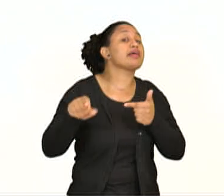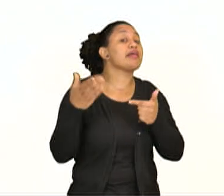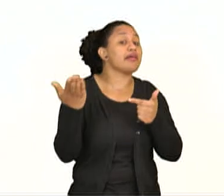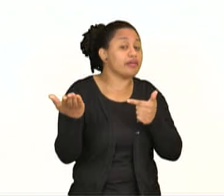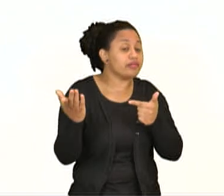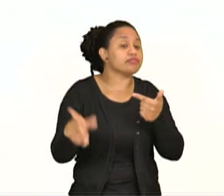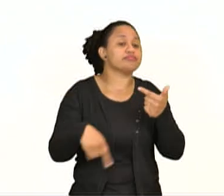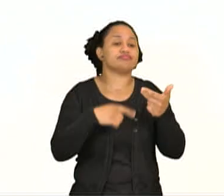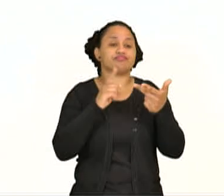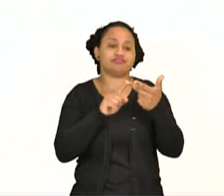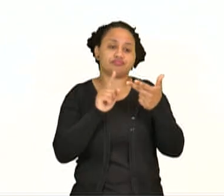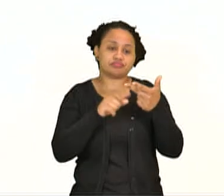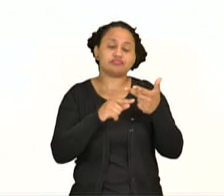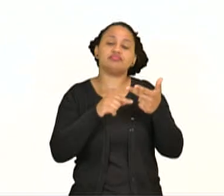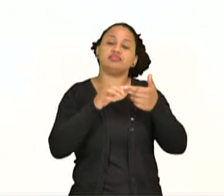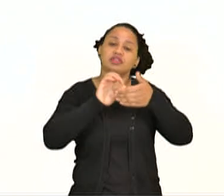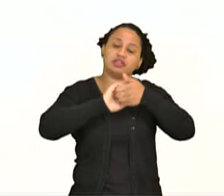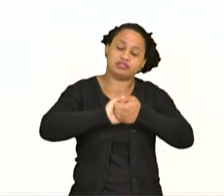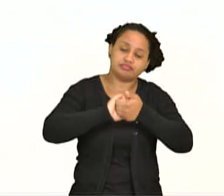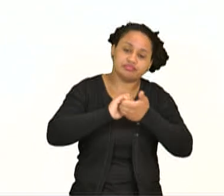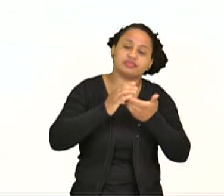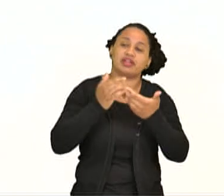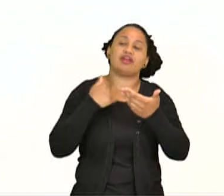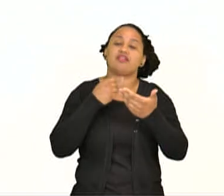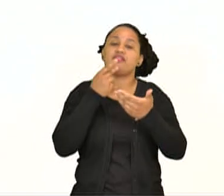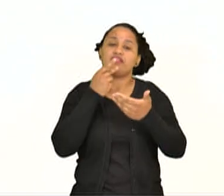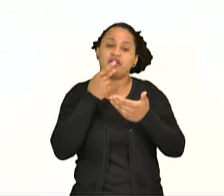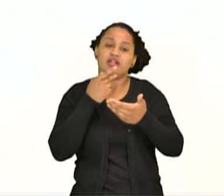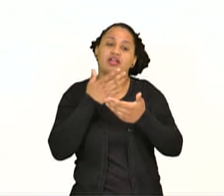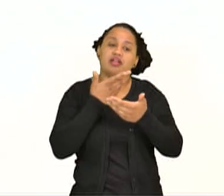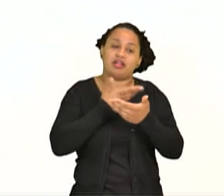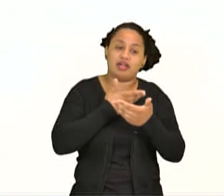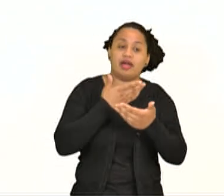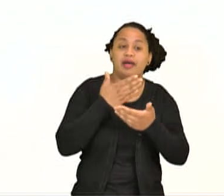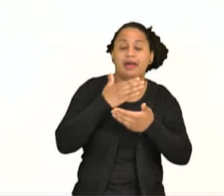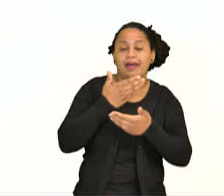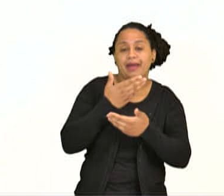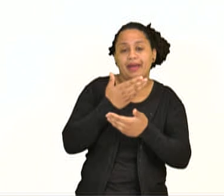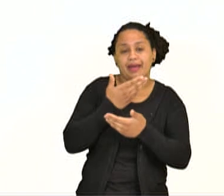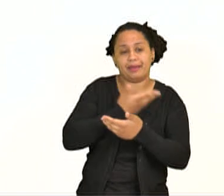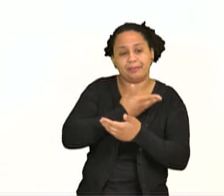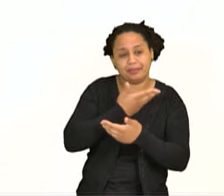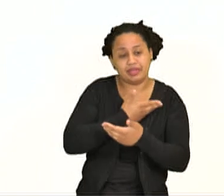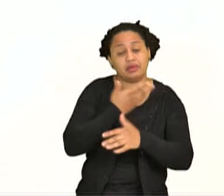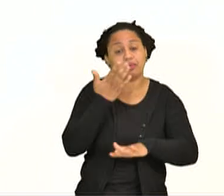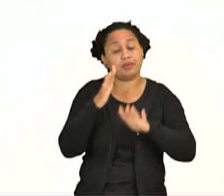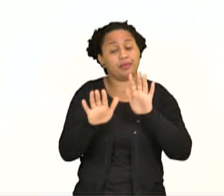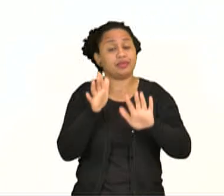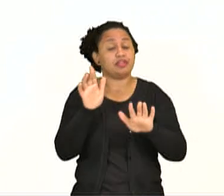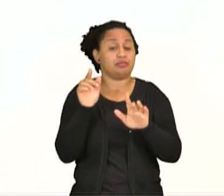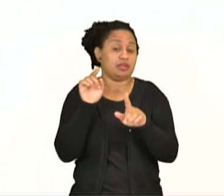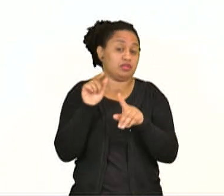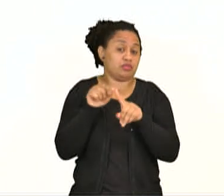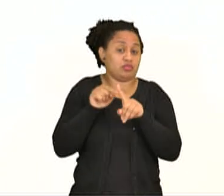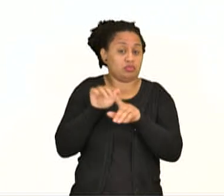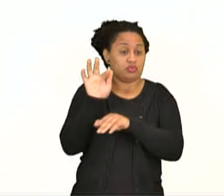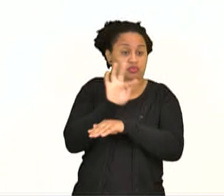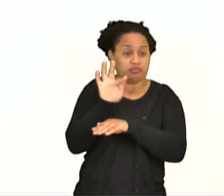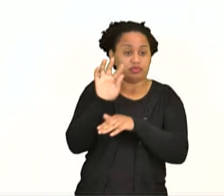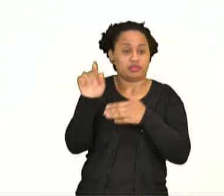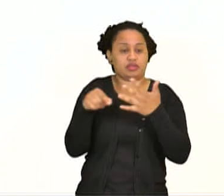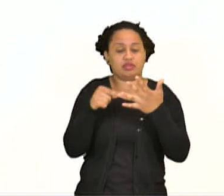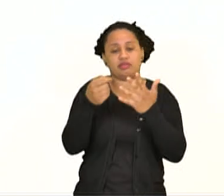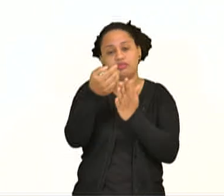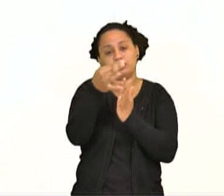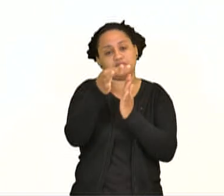seu amigo, a saudação, né, querido amigo, ou dependendo do grau de formalidade que você tem. O corpo do